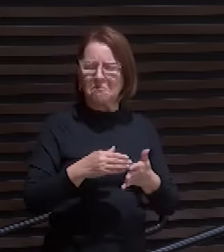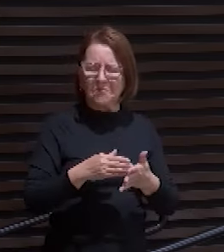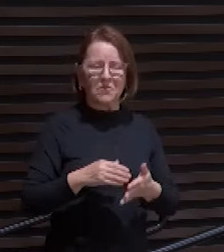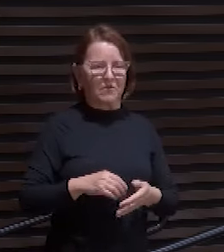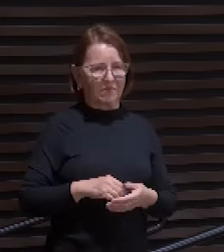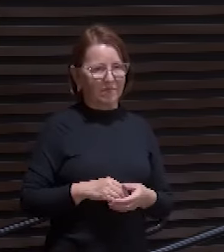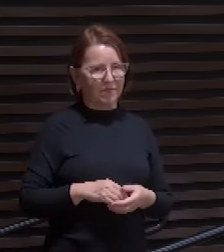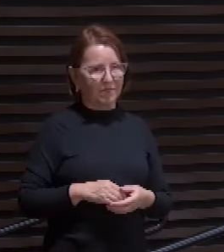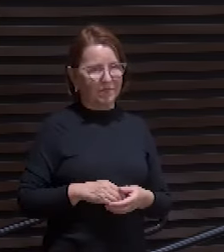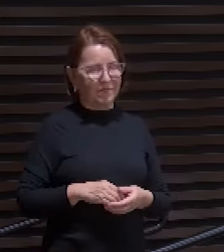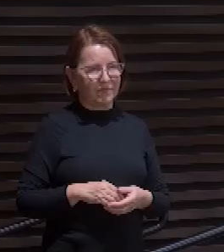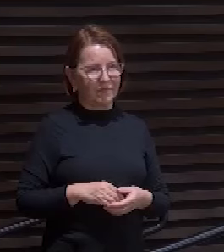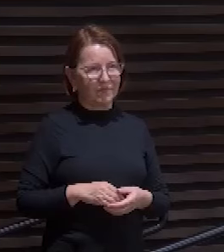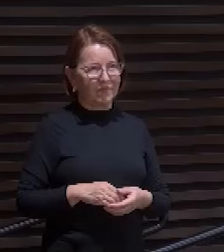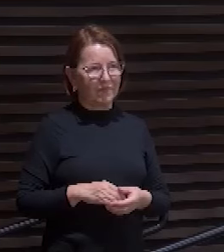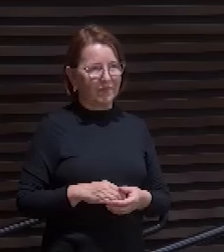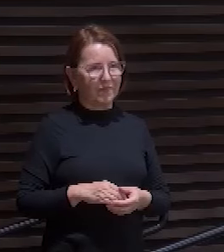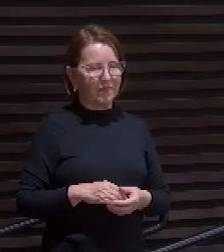Eclesiastes 2, de 1 a 11,